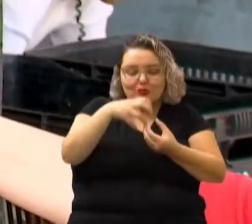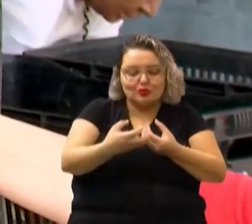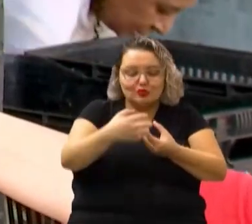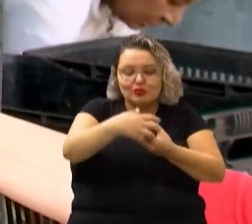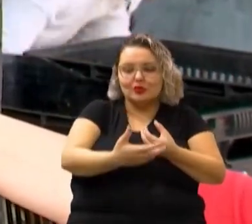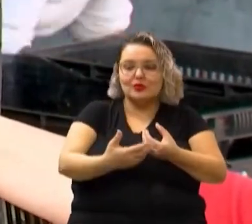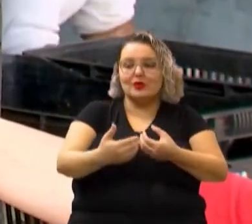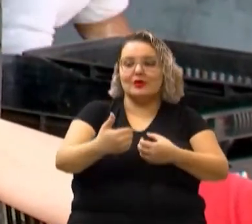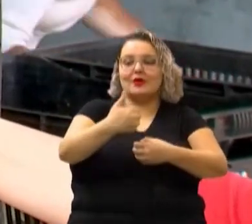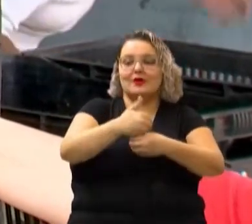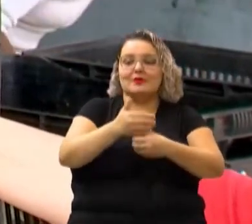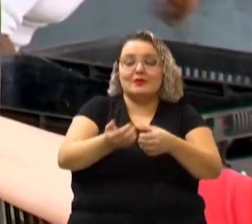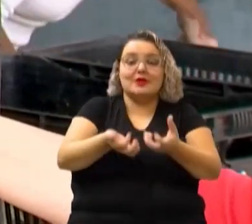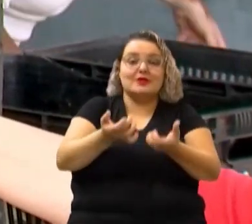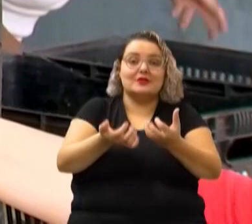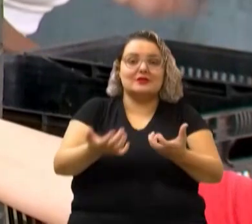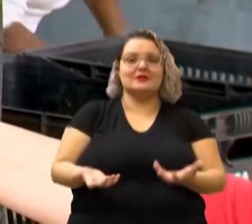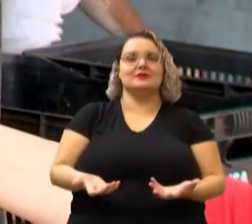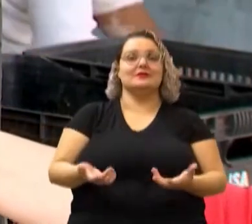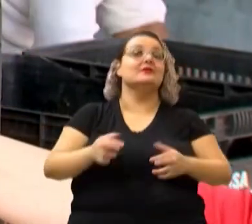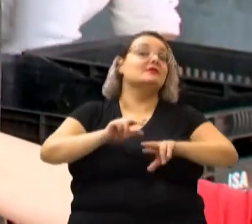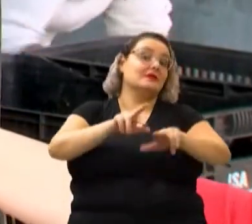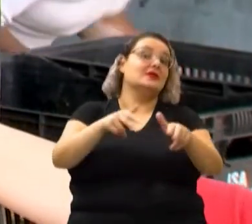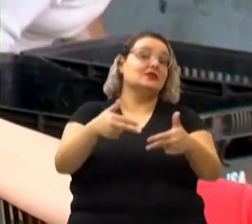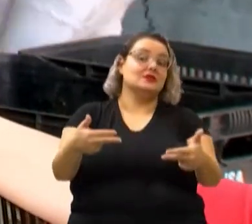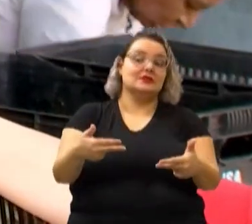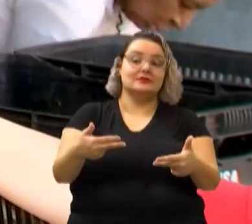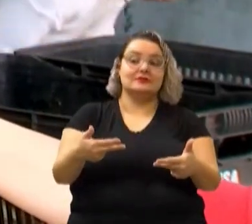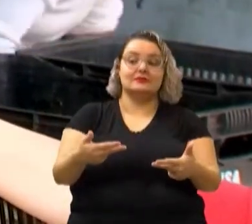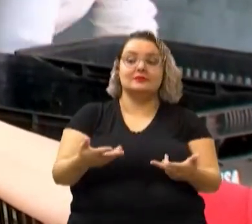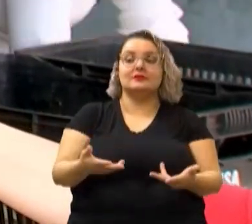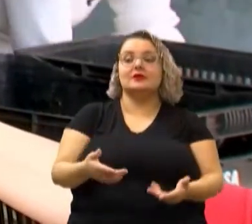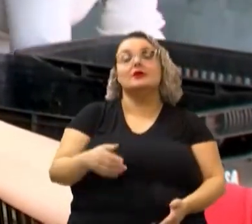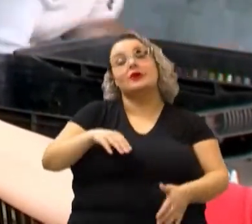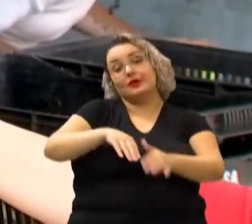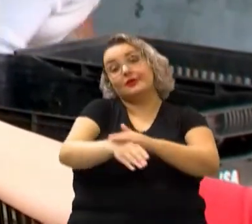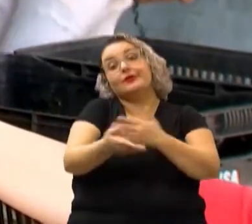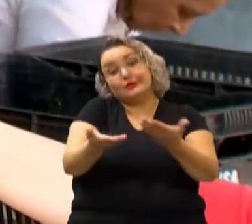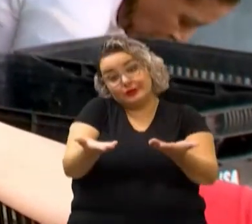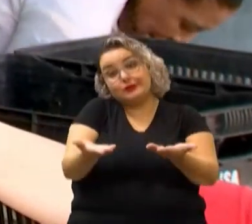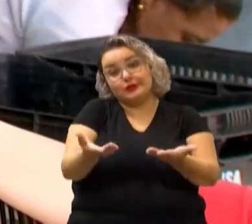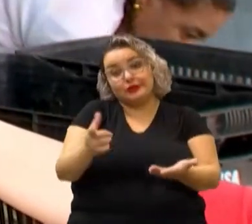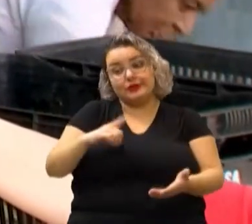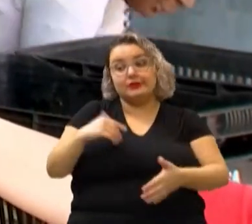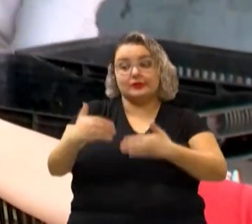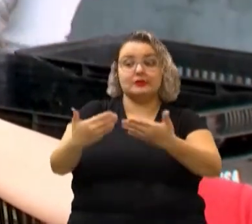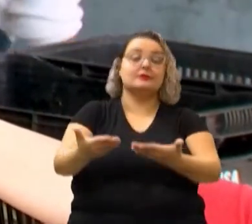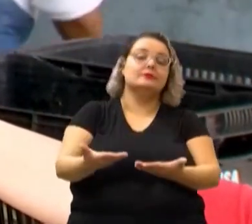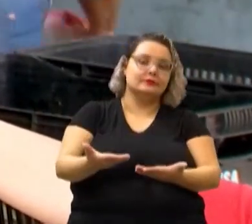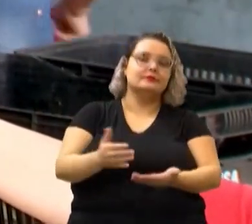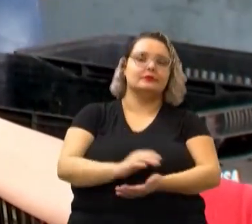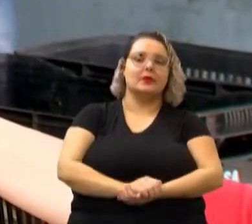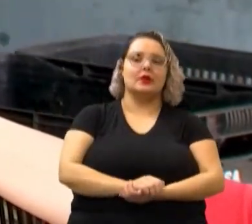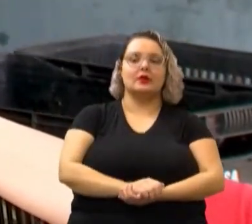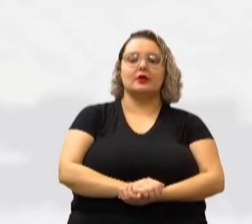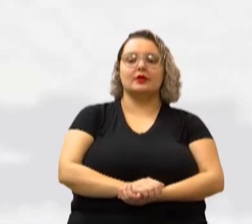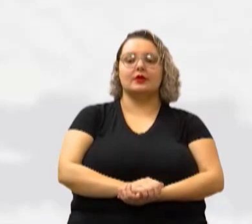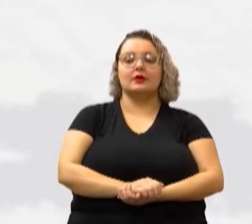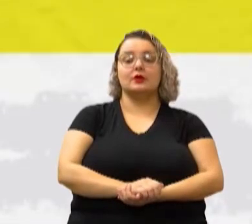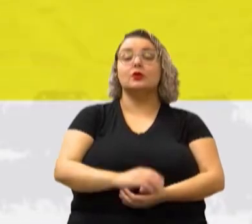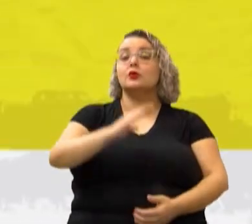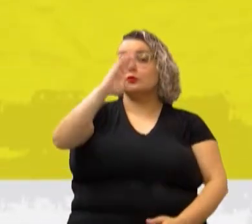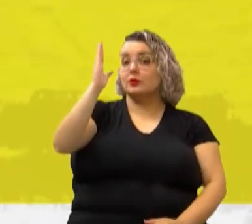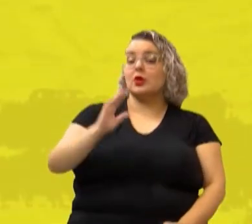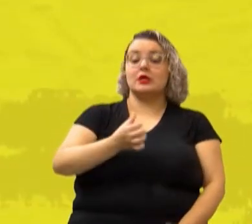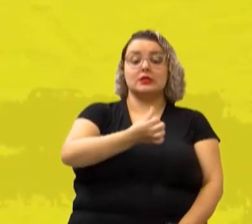fia? Mexerica, gostam de batata frita, bastante coisa. E eles comem de tudo, assim, já acostumou, né? Já tem um tempo, né?